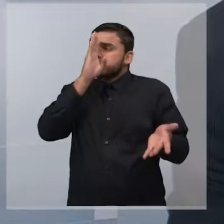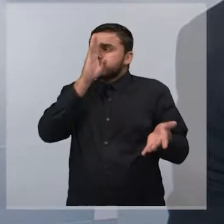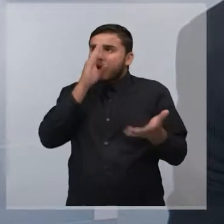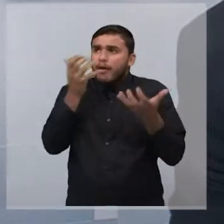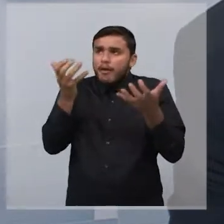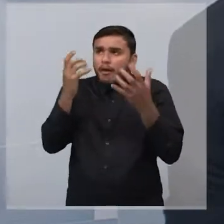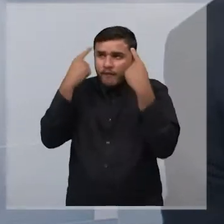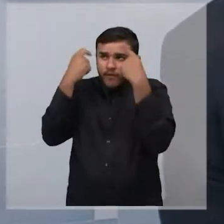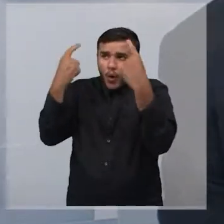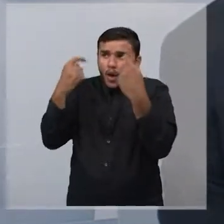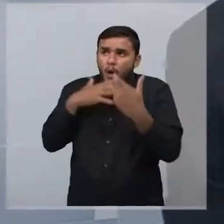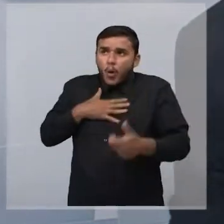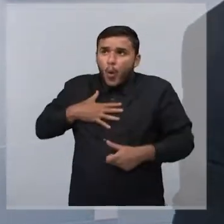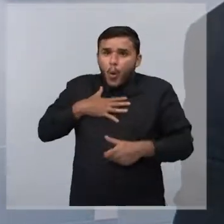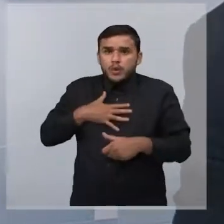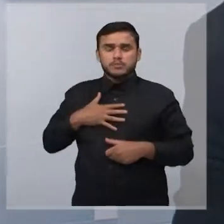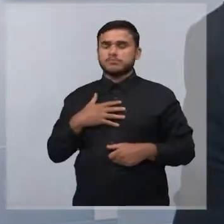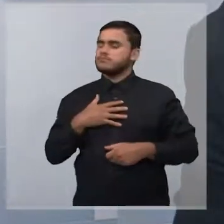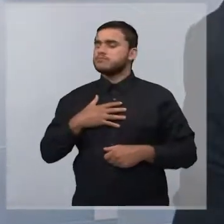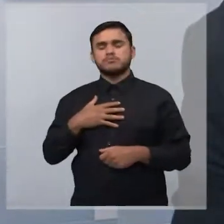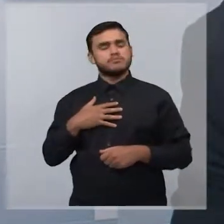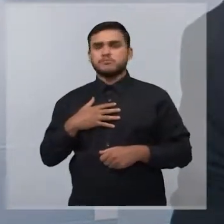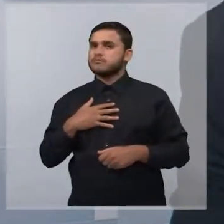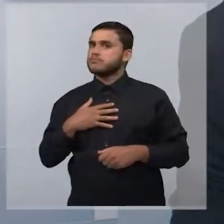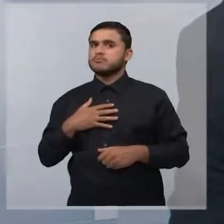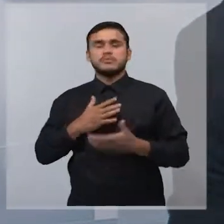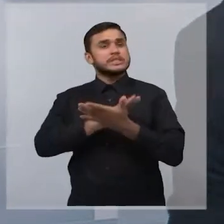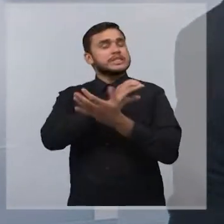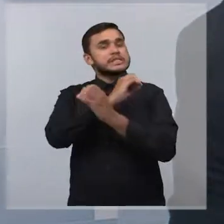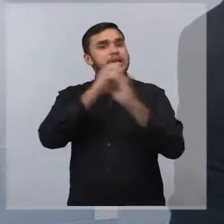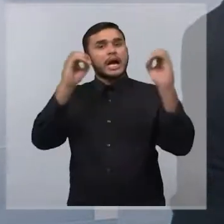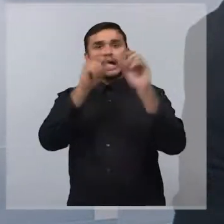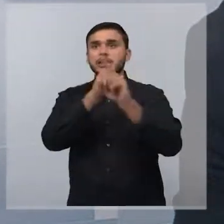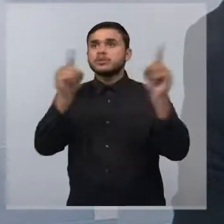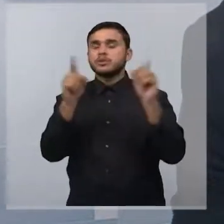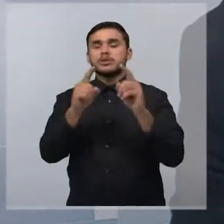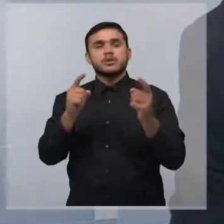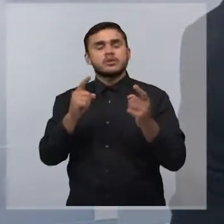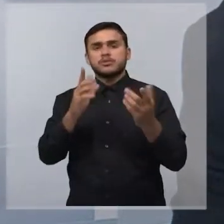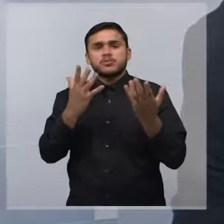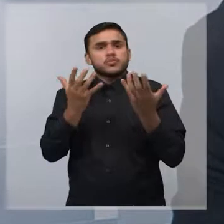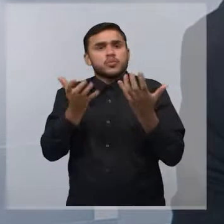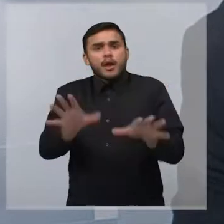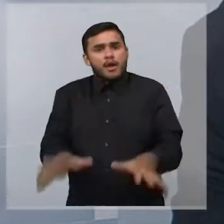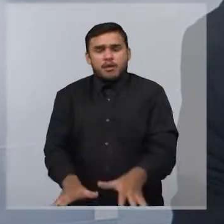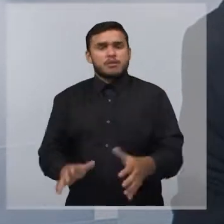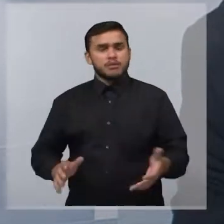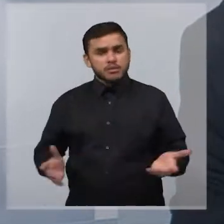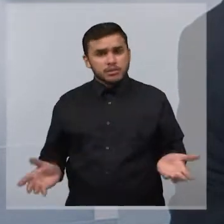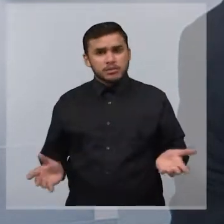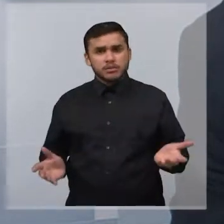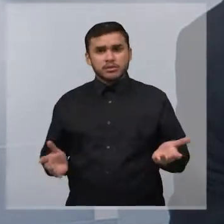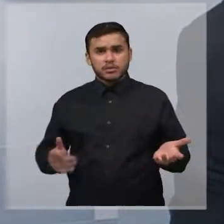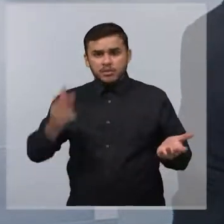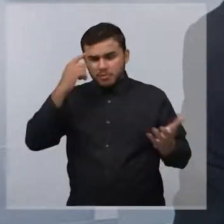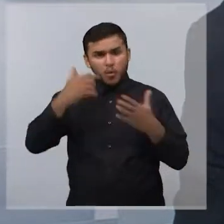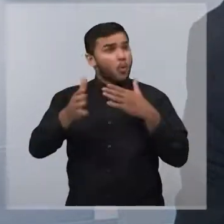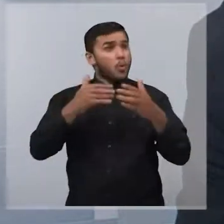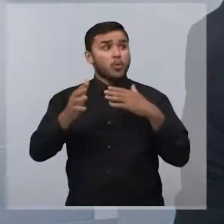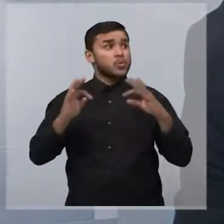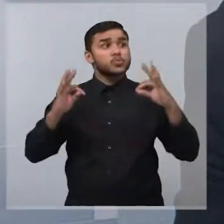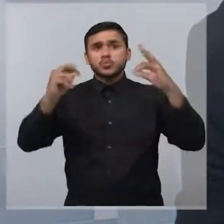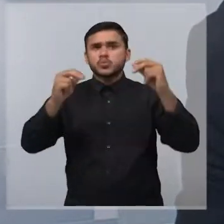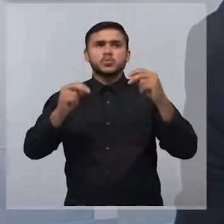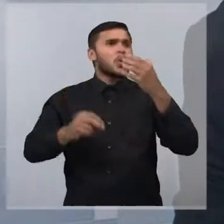ser passiva, gosta de sofrer violência. Essa violência com as mulheres, ela está para além das